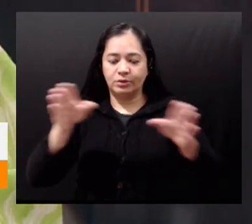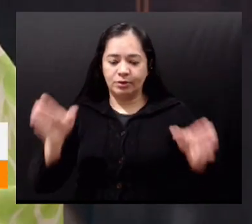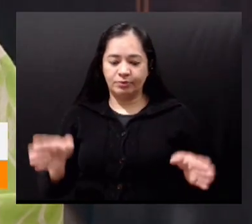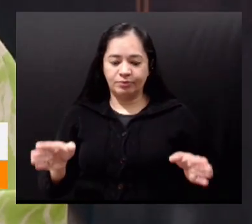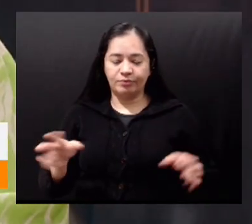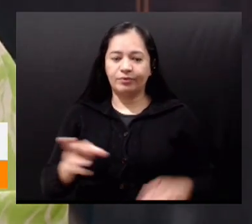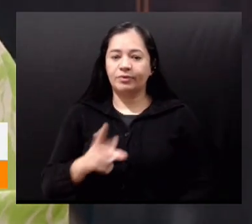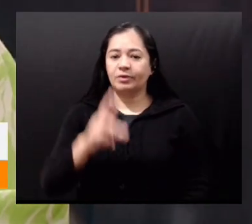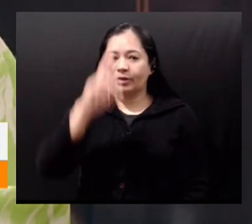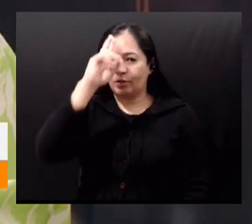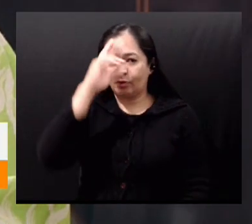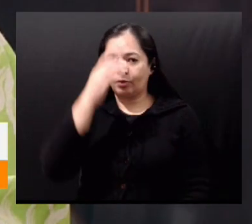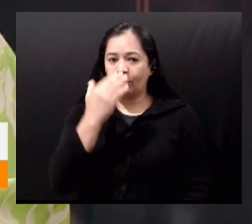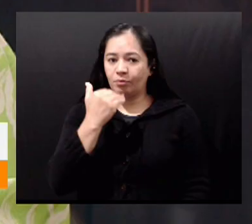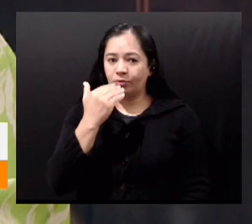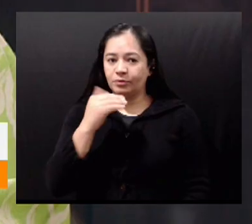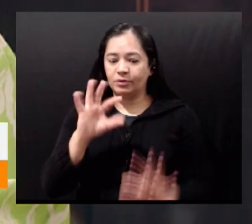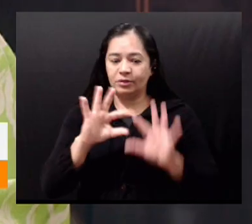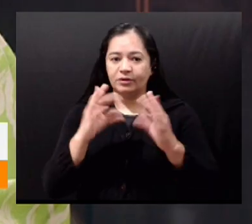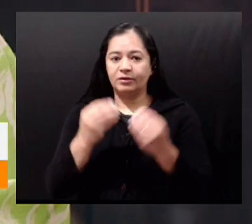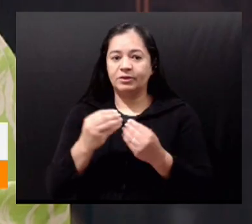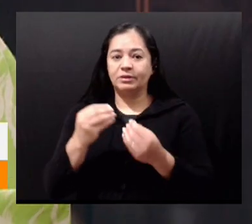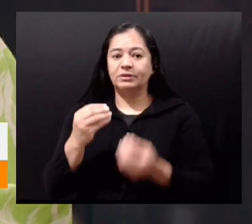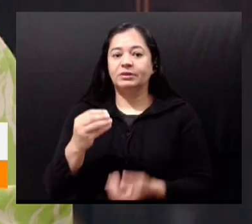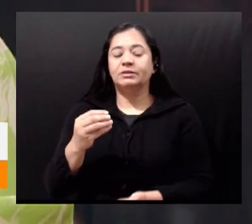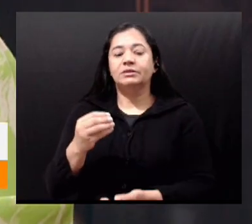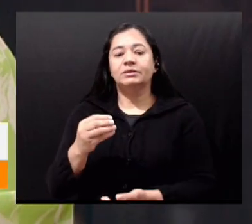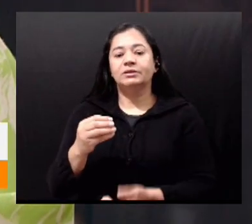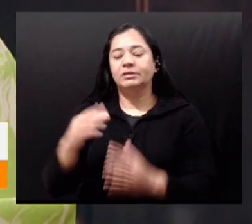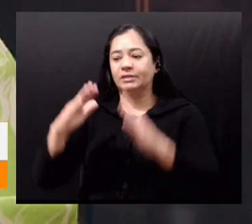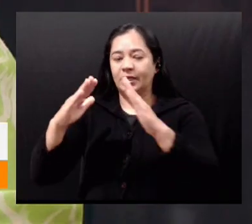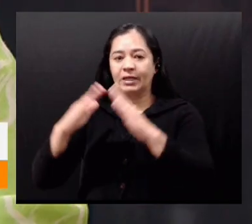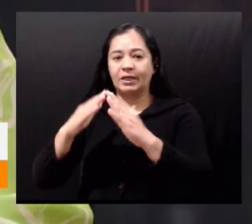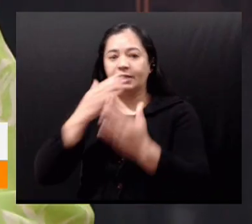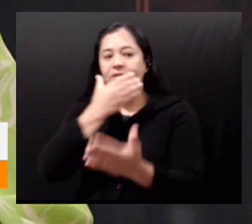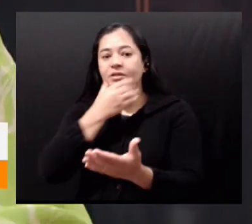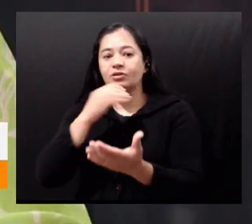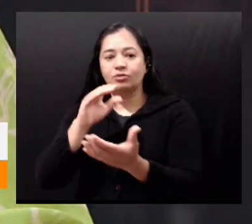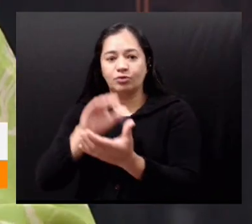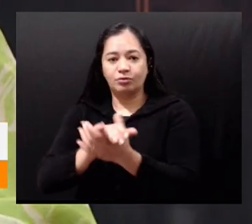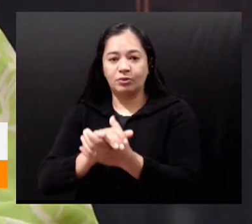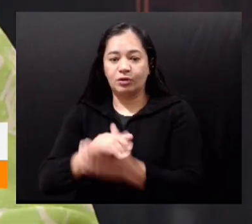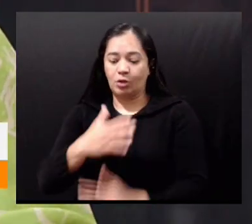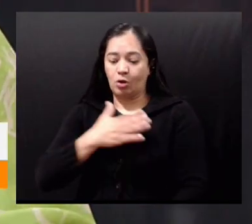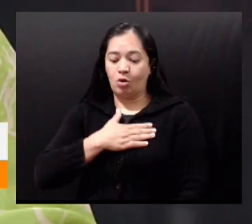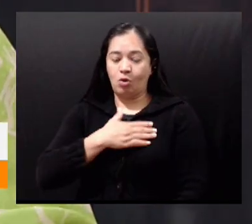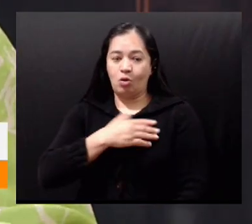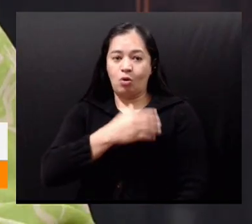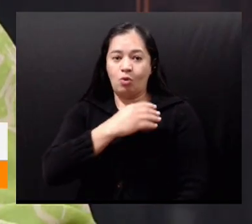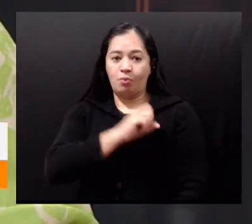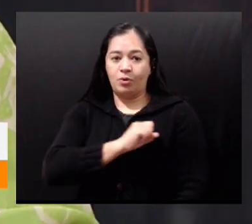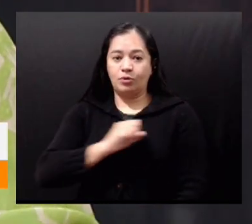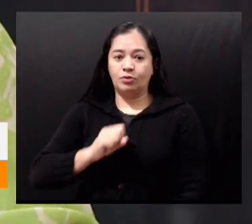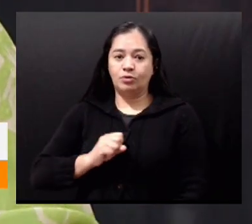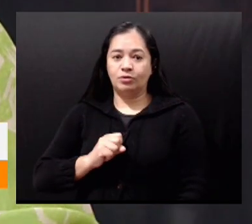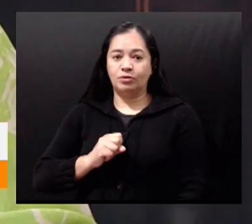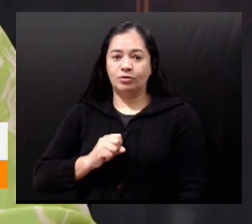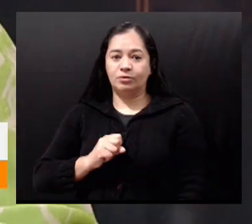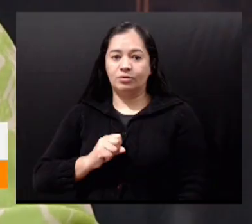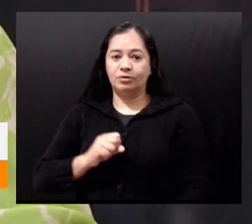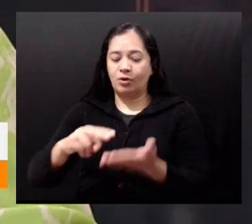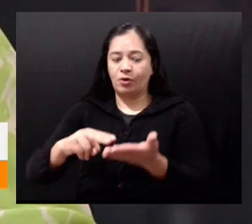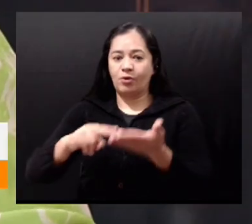na casa do meu marido, o meu sogro compartilhou com a gente uma cartinha que o meu